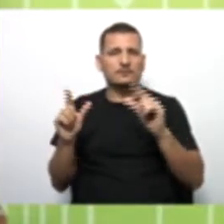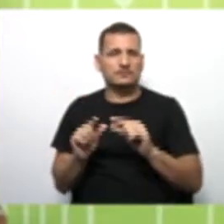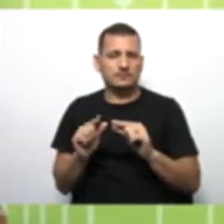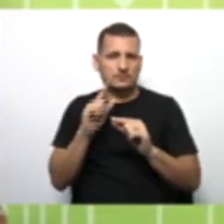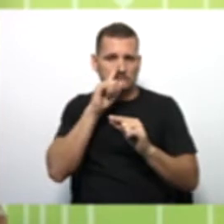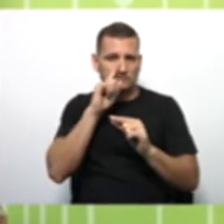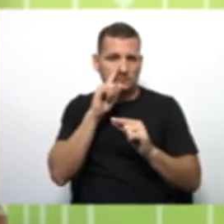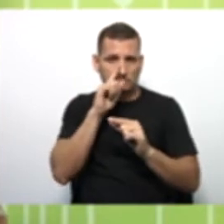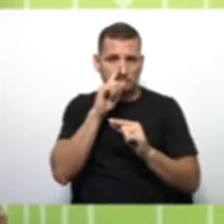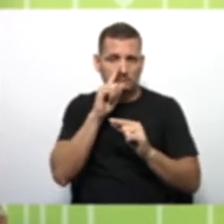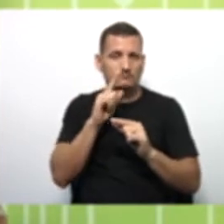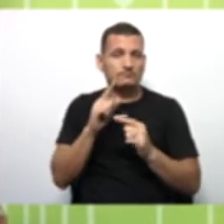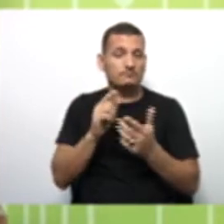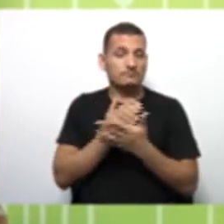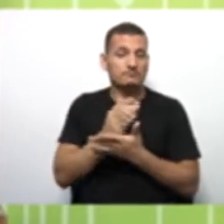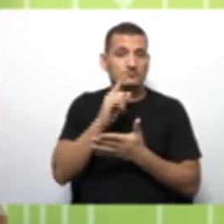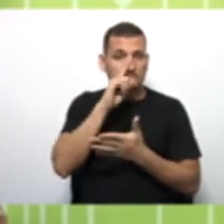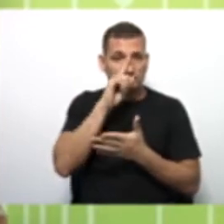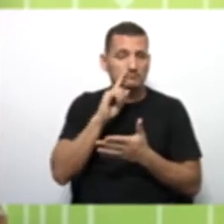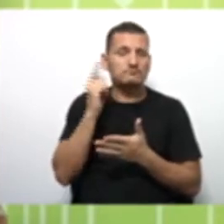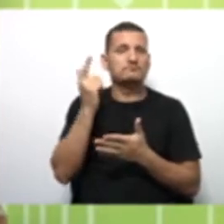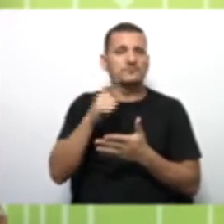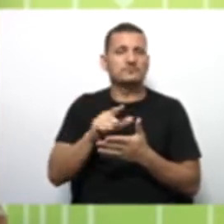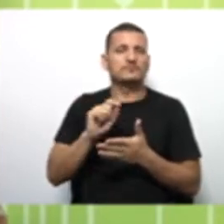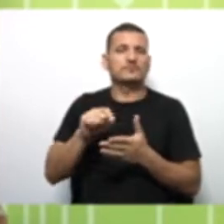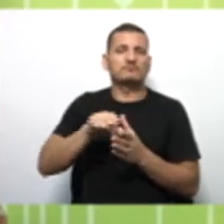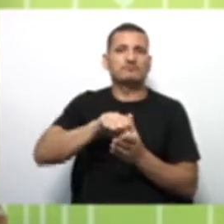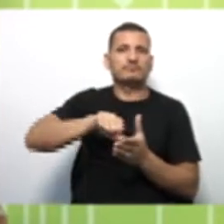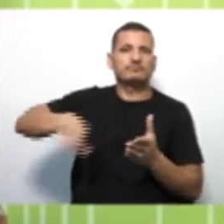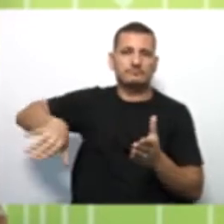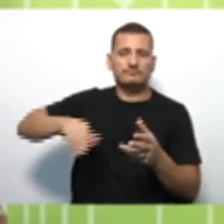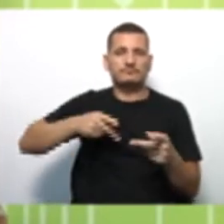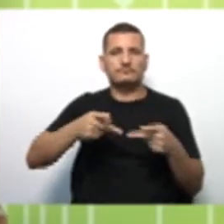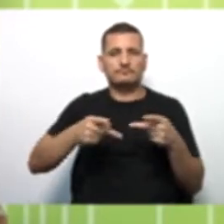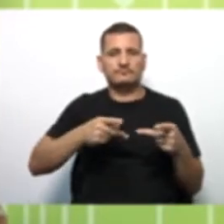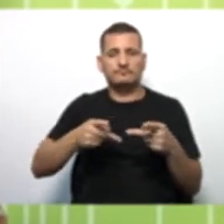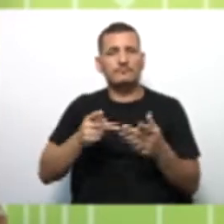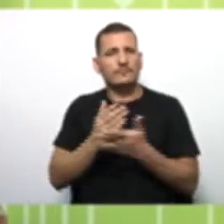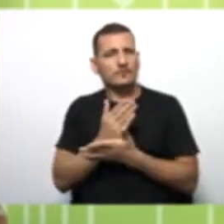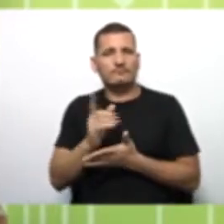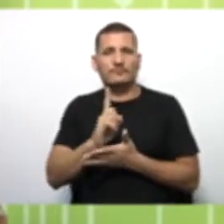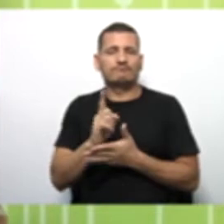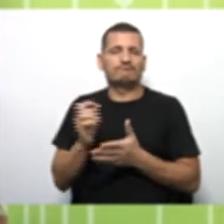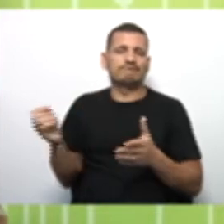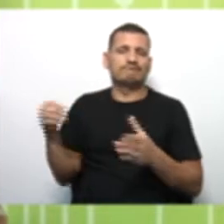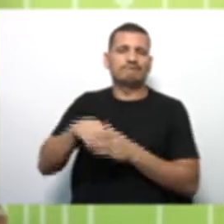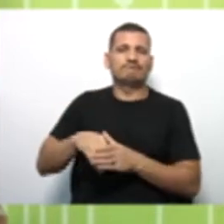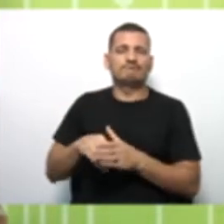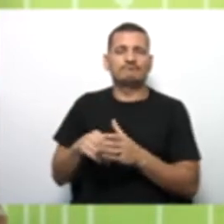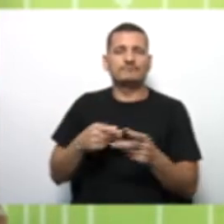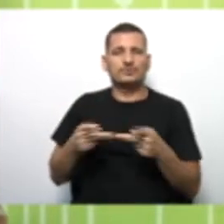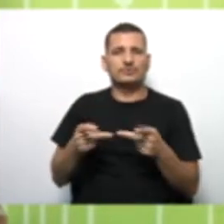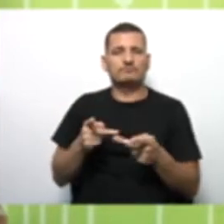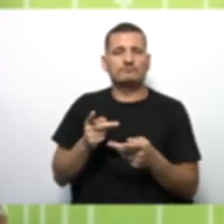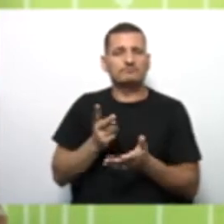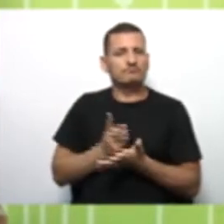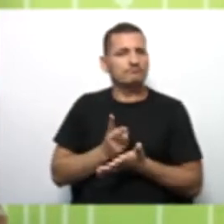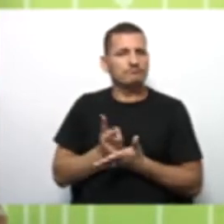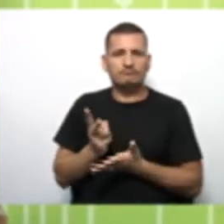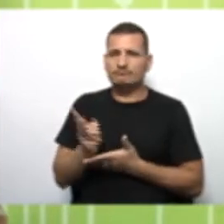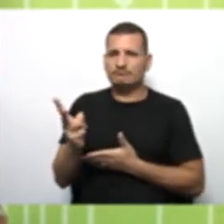consegue até afastar do nosso projeto. Tá? Existem uns que a gente vai ter que permanecer com eles do início ao fim, como